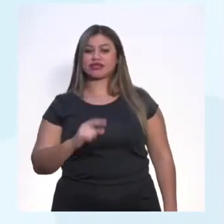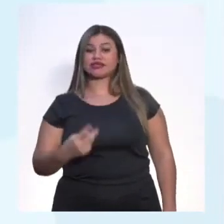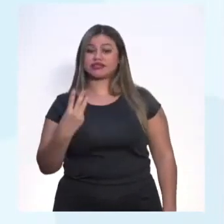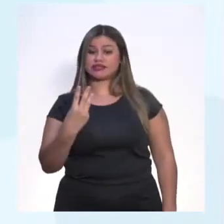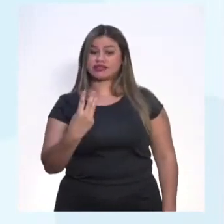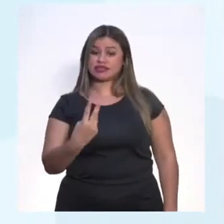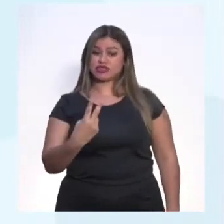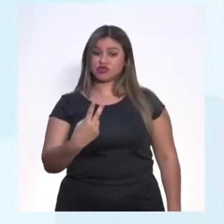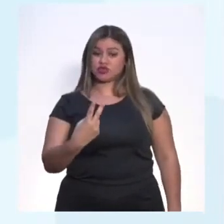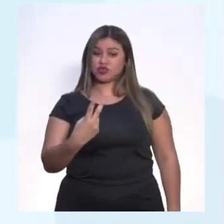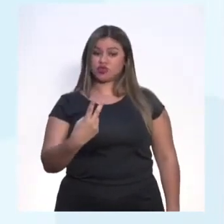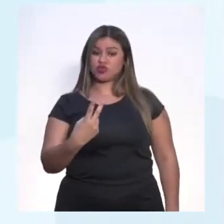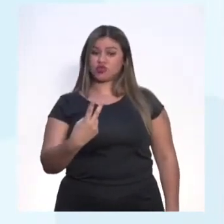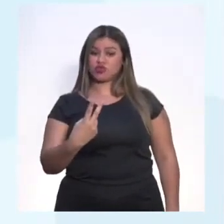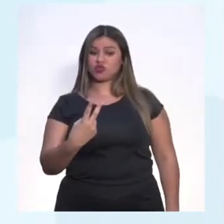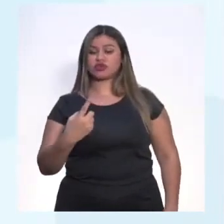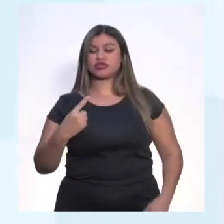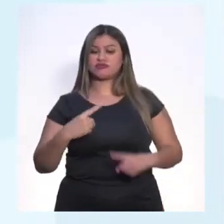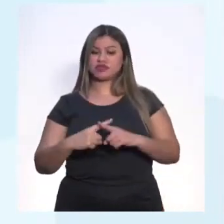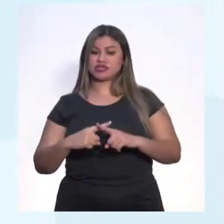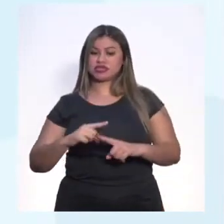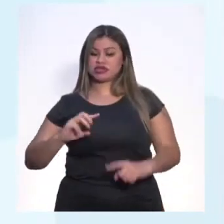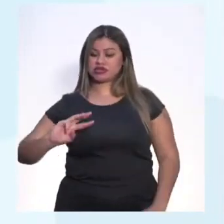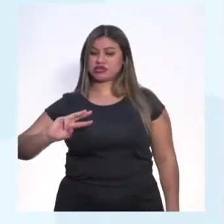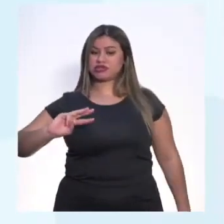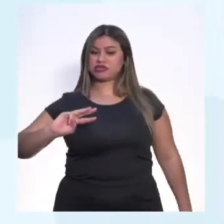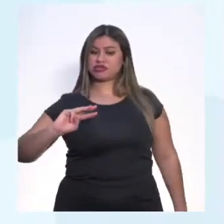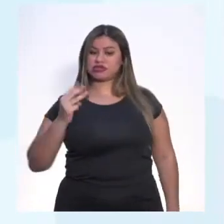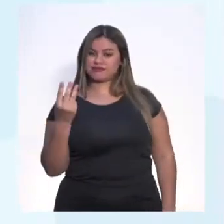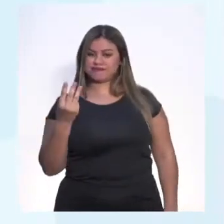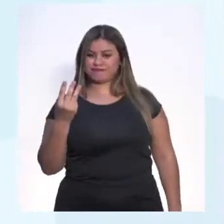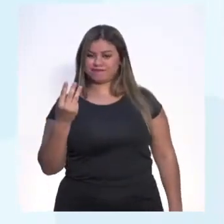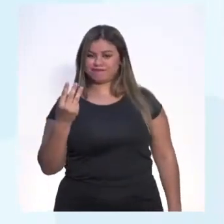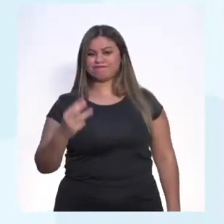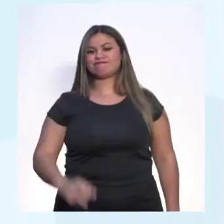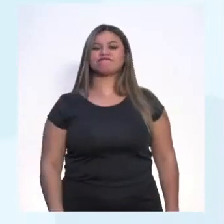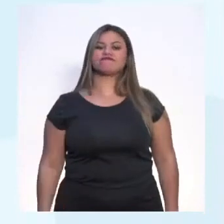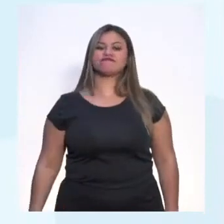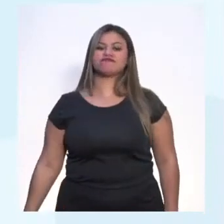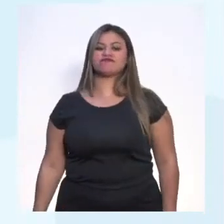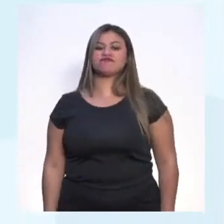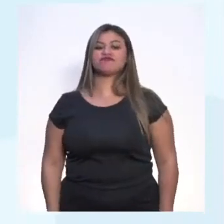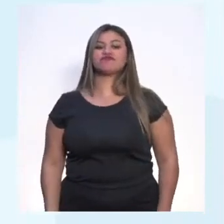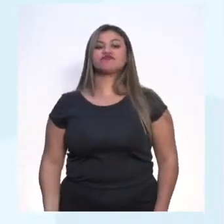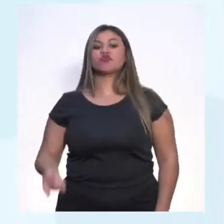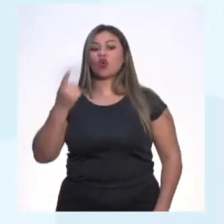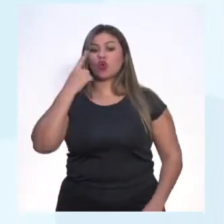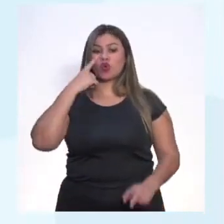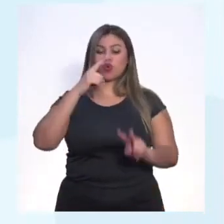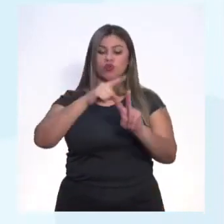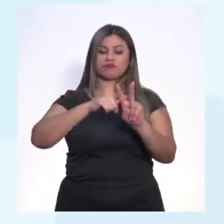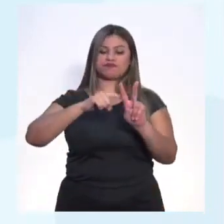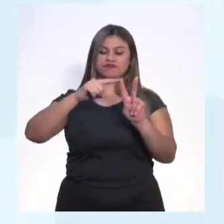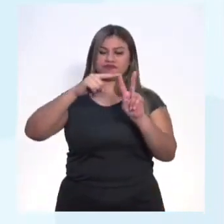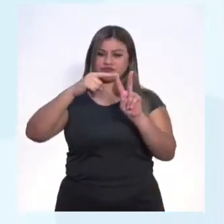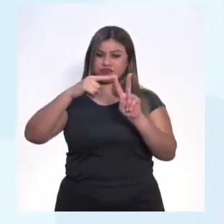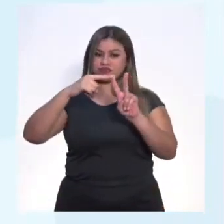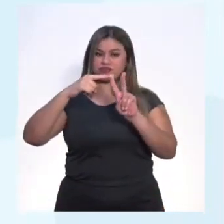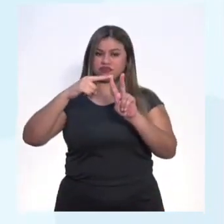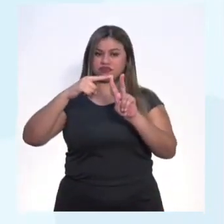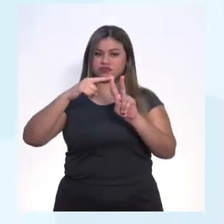ficar 2 vezes 3 elevado a 3. Volto na